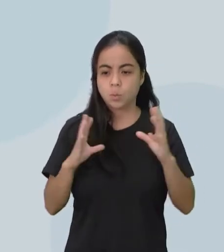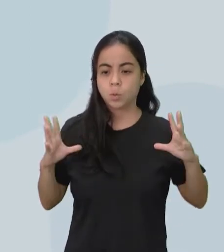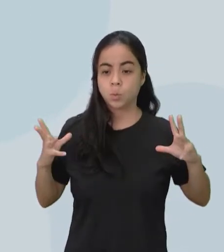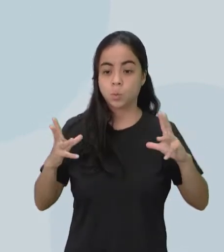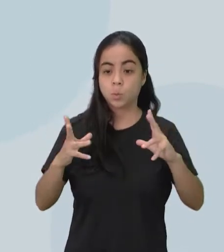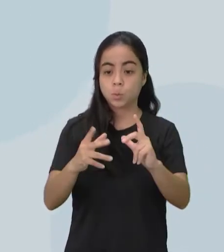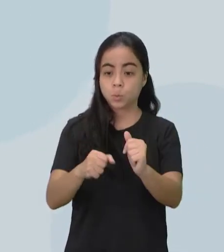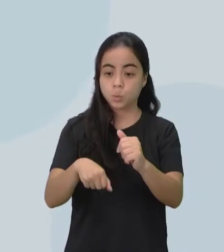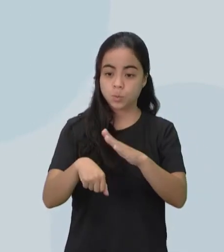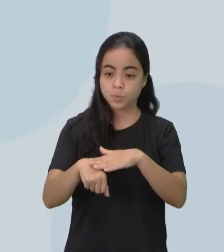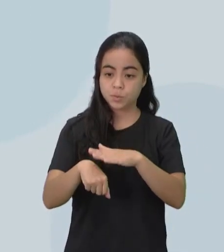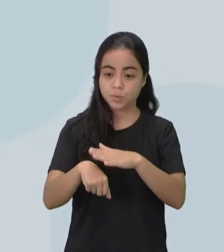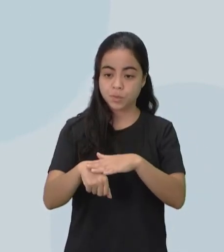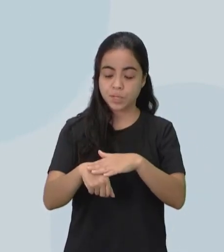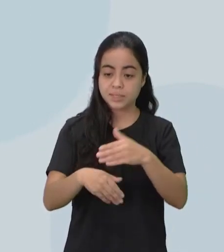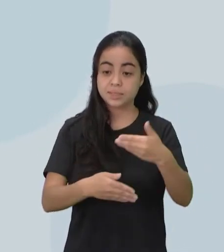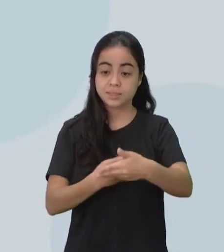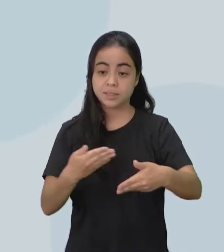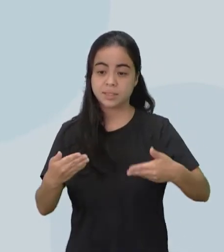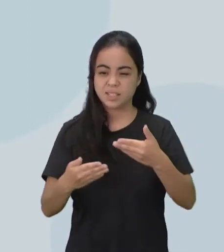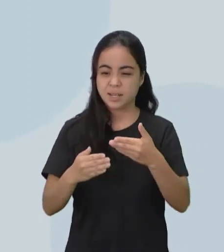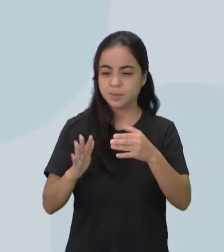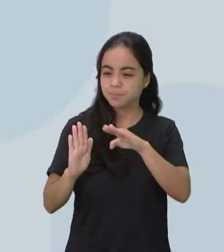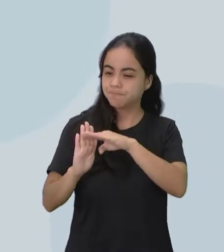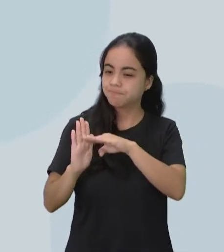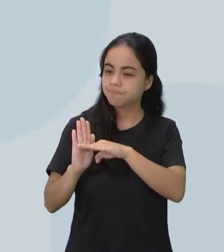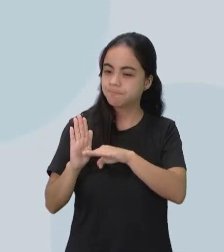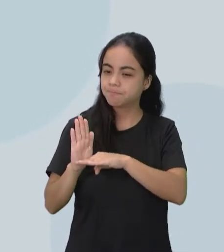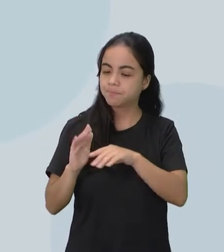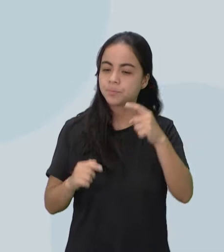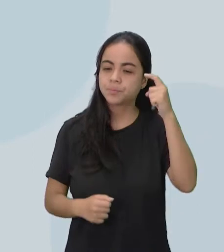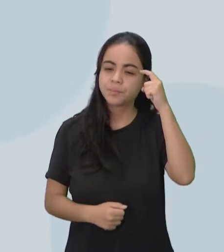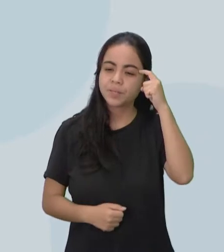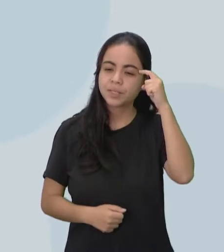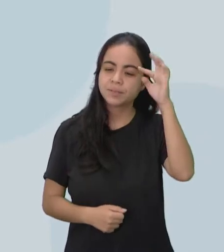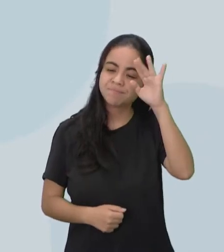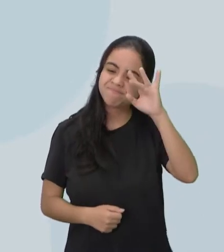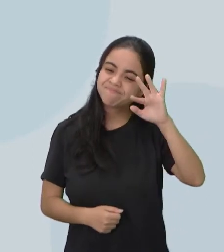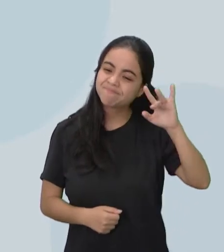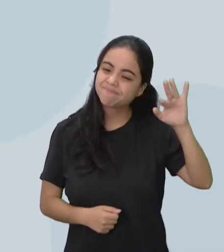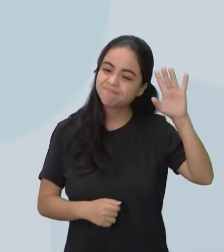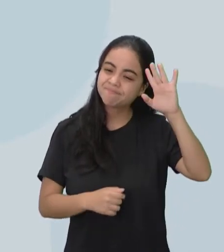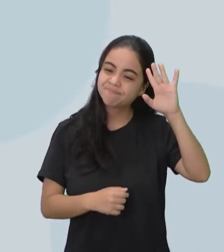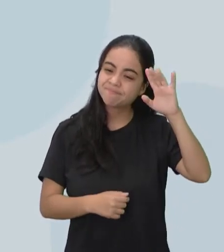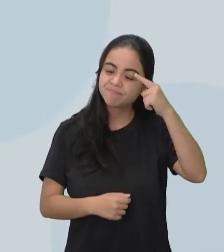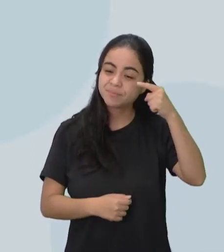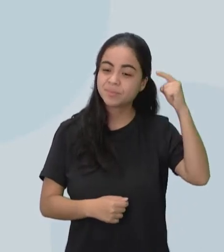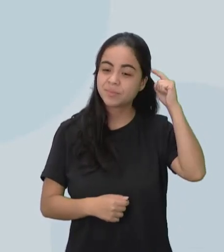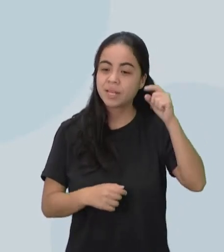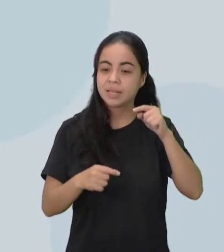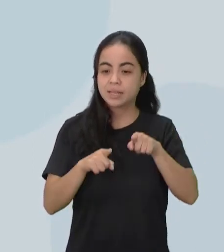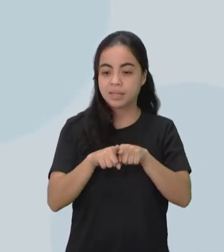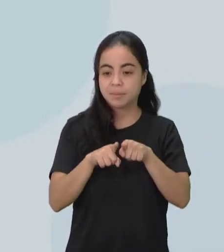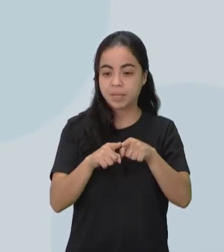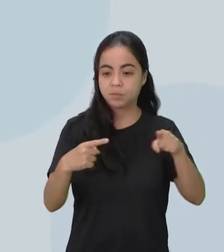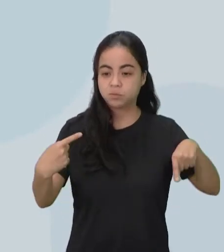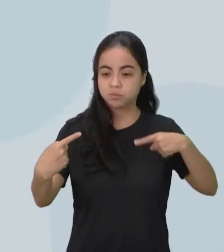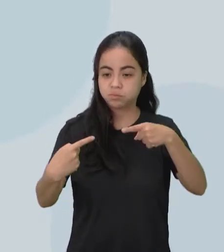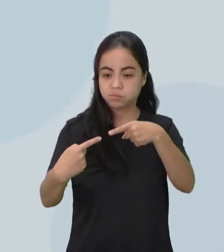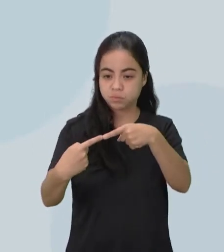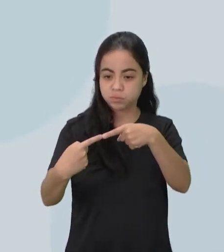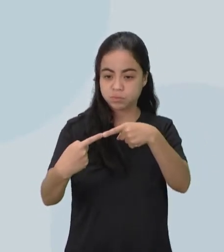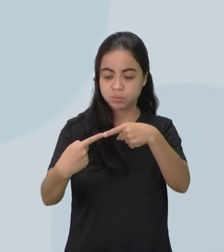faz está diretamente ligado a essa ideia do planejamento, do pensamento abstrato, né? Dessas questões de intencionalidade,